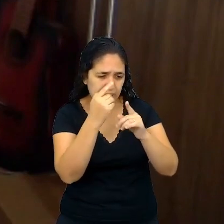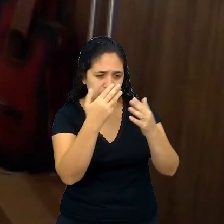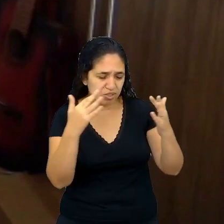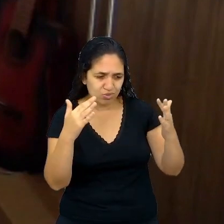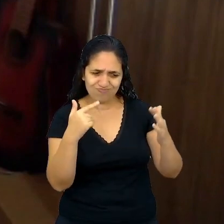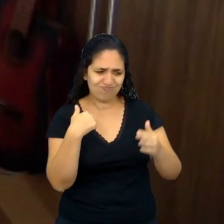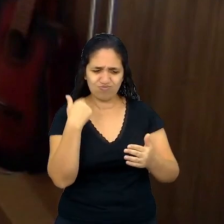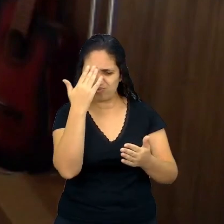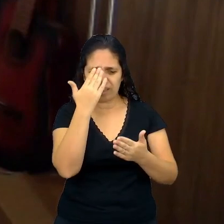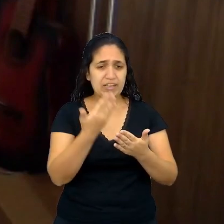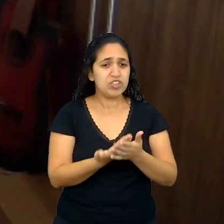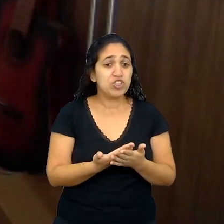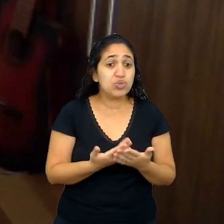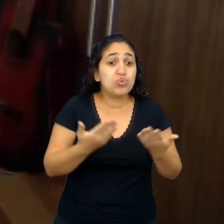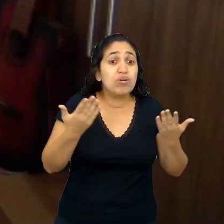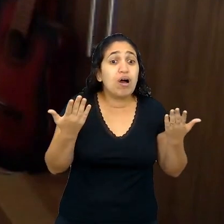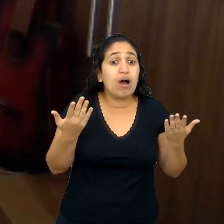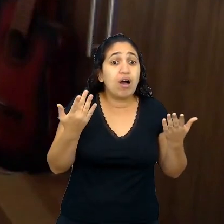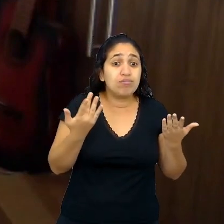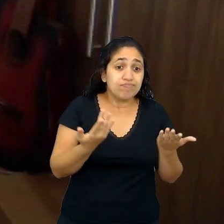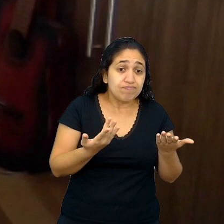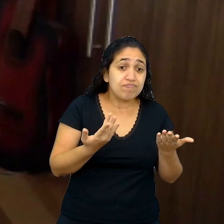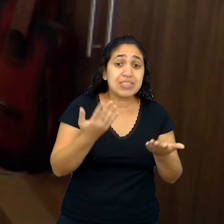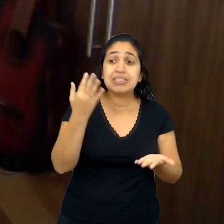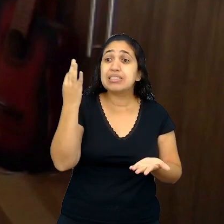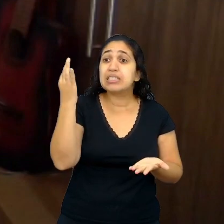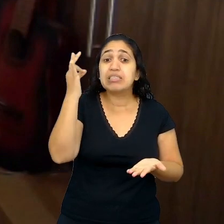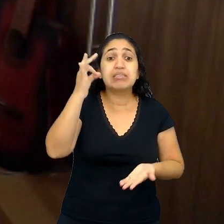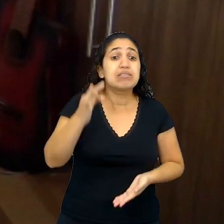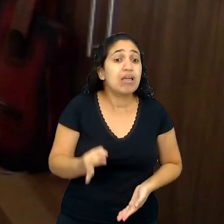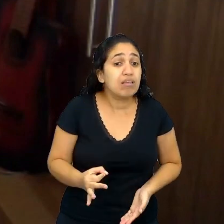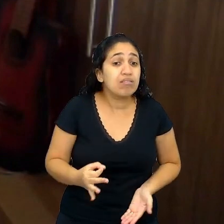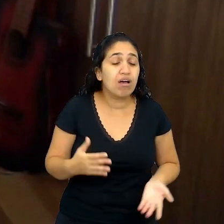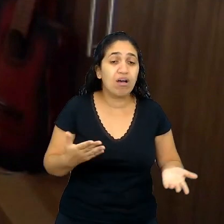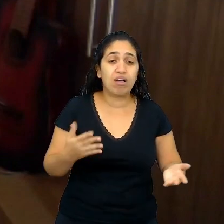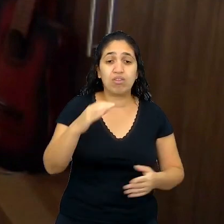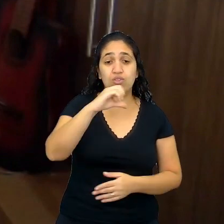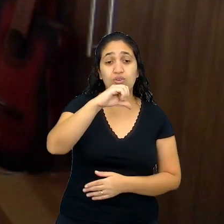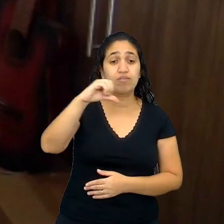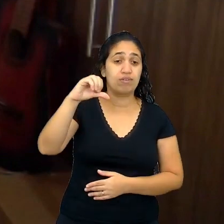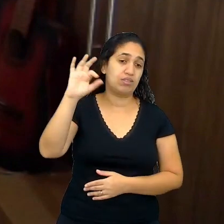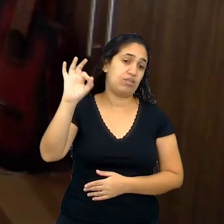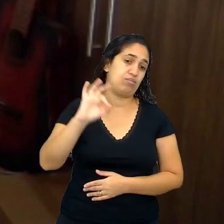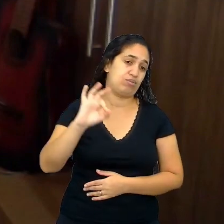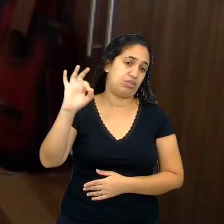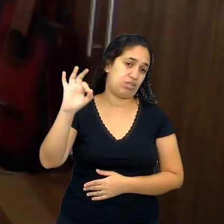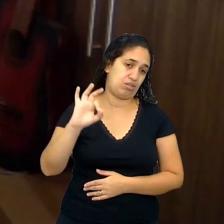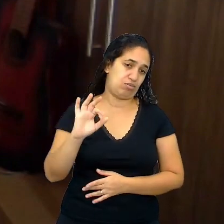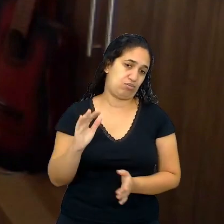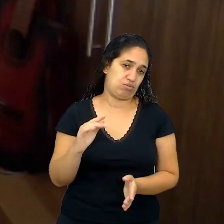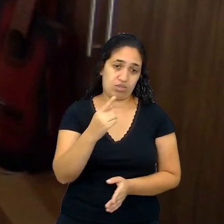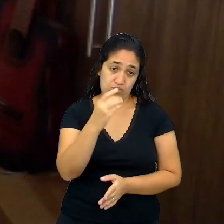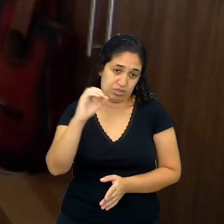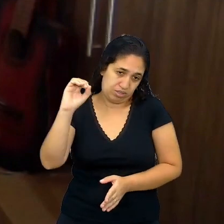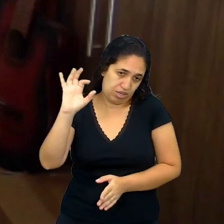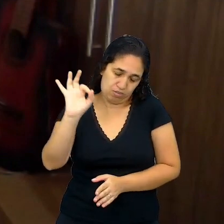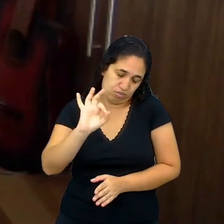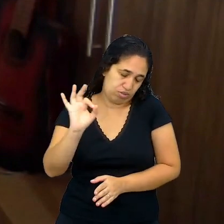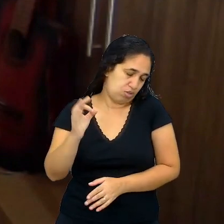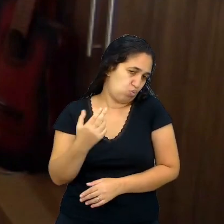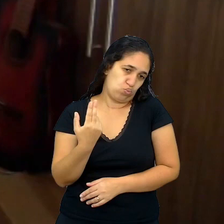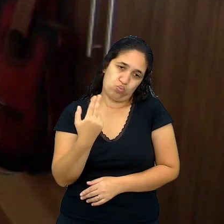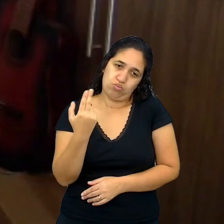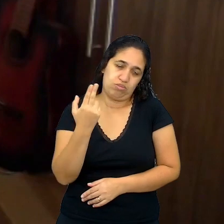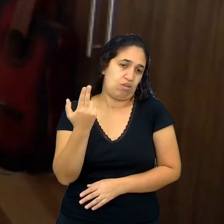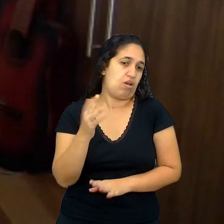uma taxa de certeza, vamos dizer assim, de cerca de 99%, ninguém nunca vai falar 100% em ciência, né? Mas cerca